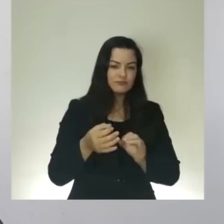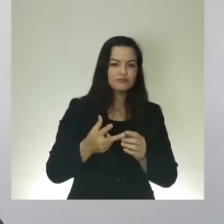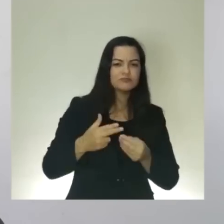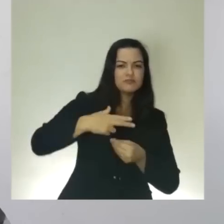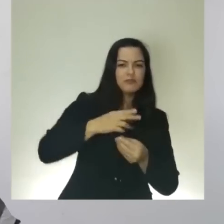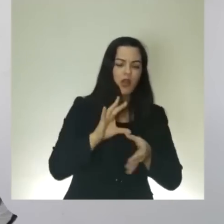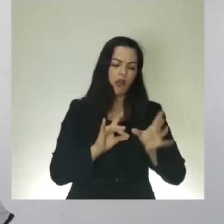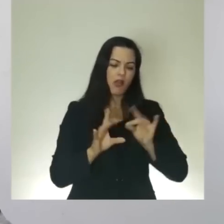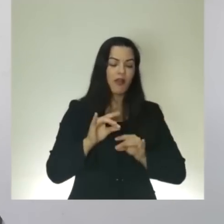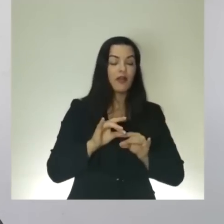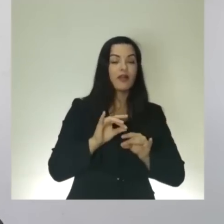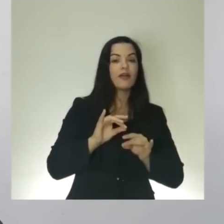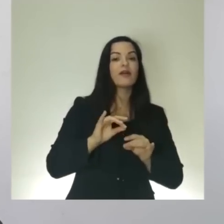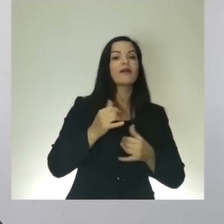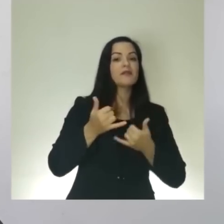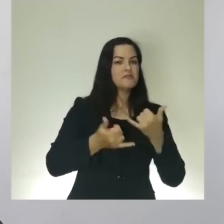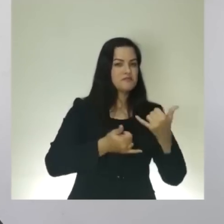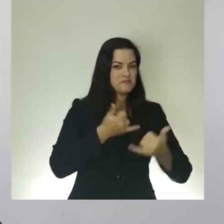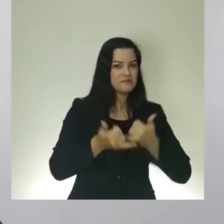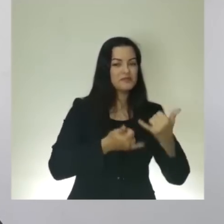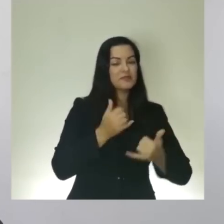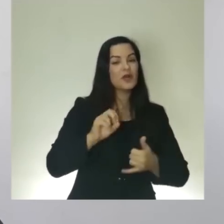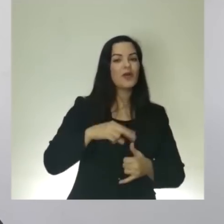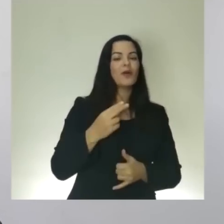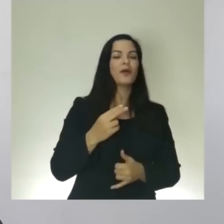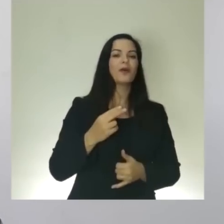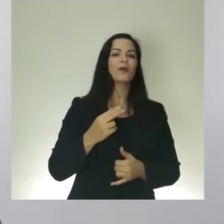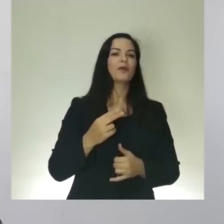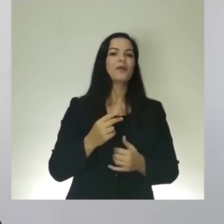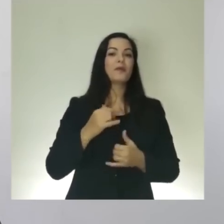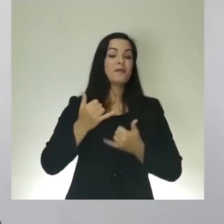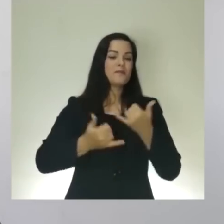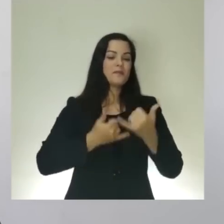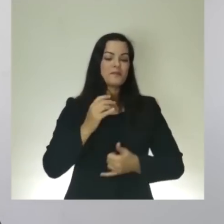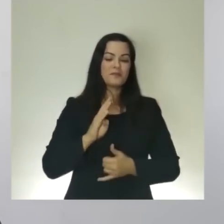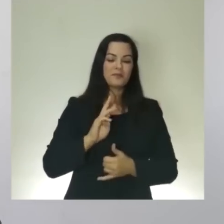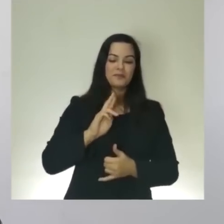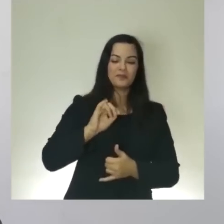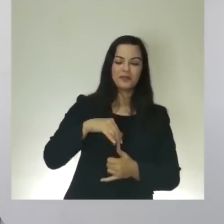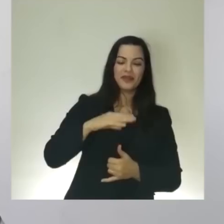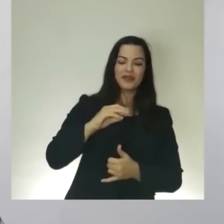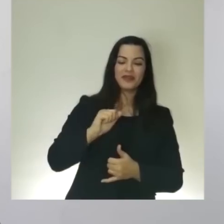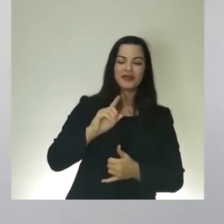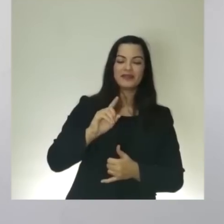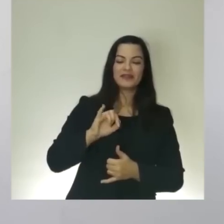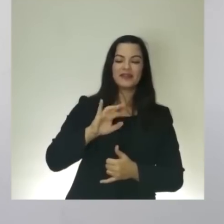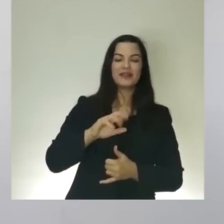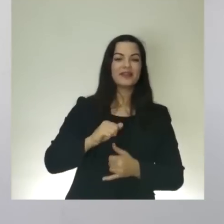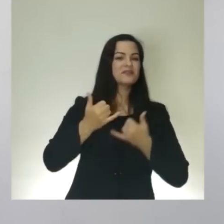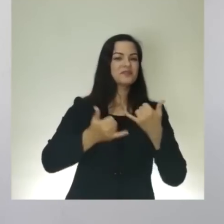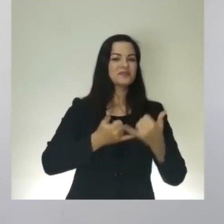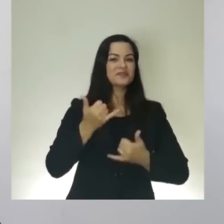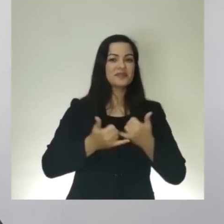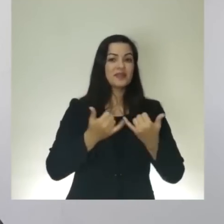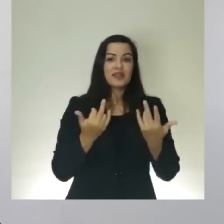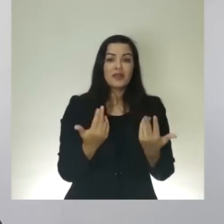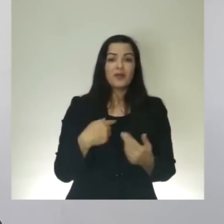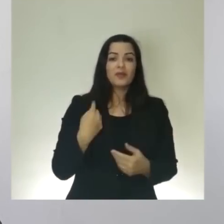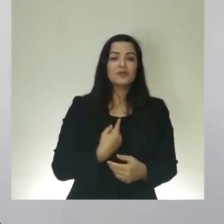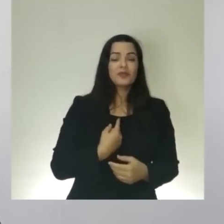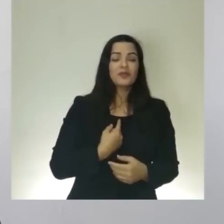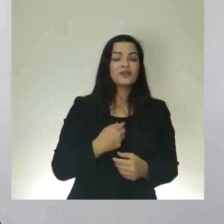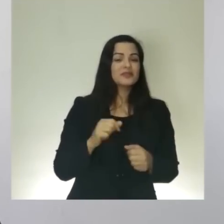divertidas. Nós fizemos isso com o Biboquê. Reutilizamos materiais e criamos um brinquedo.